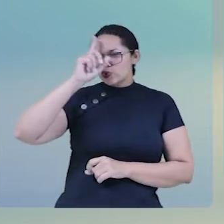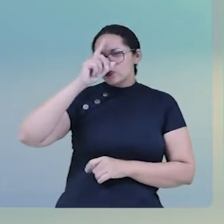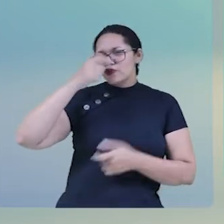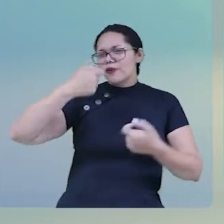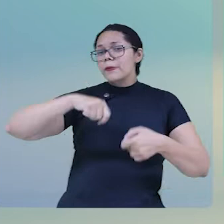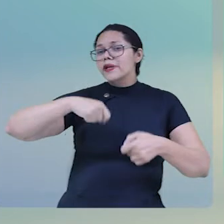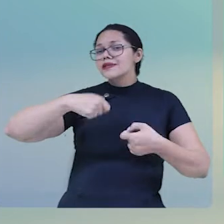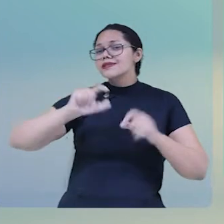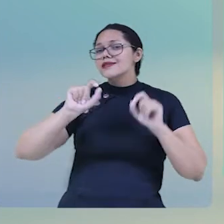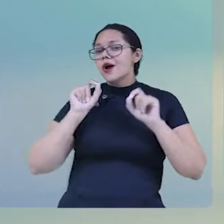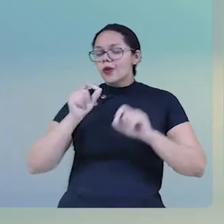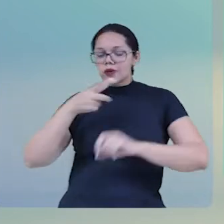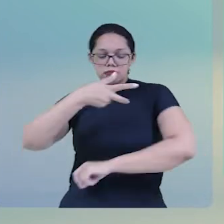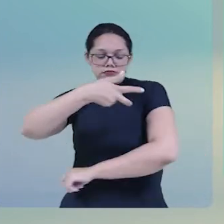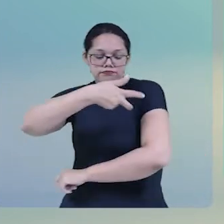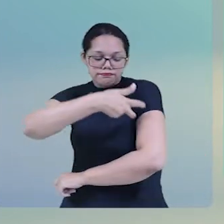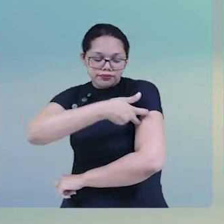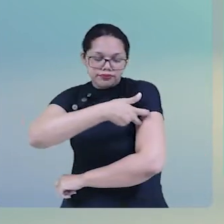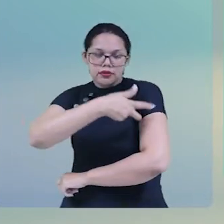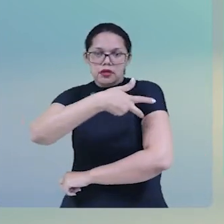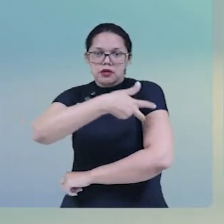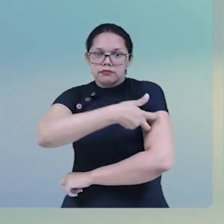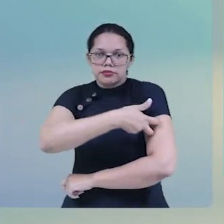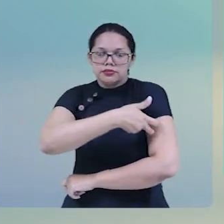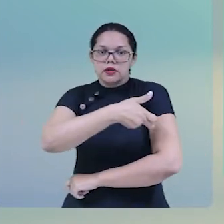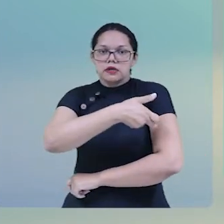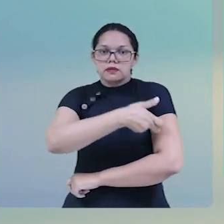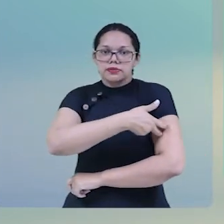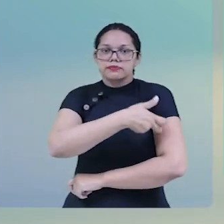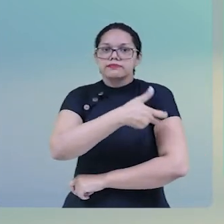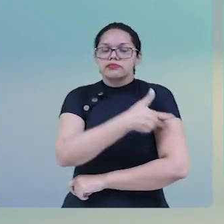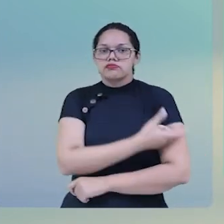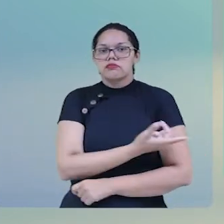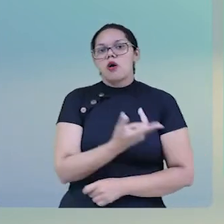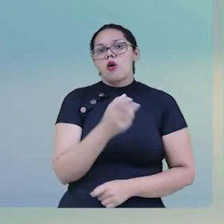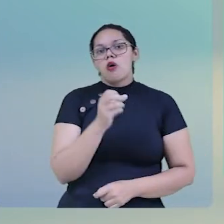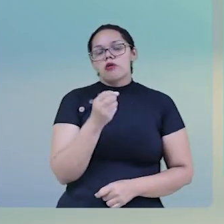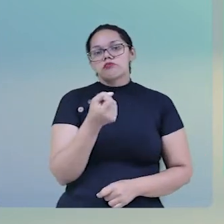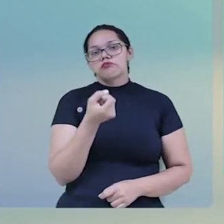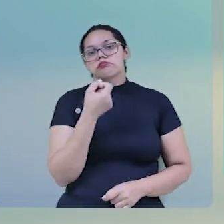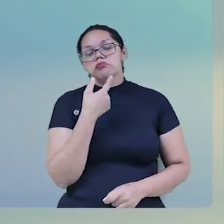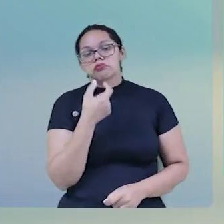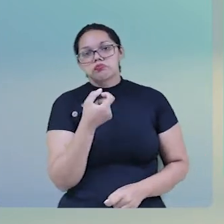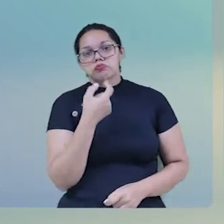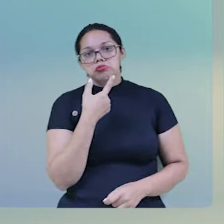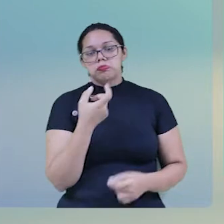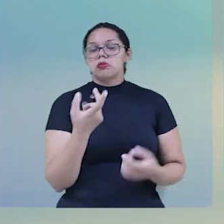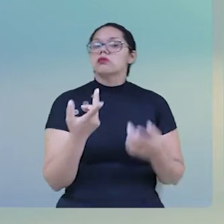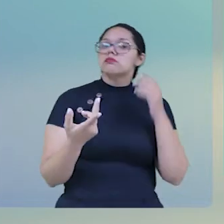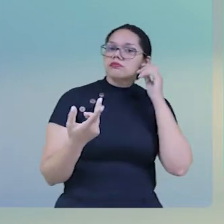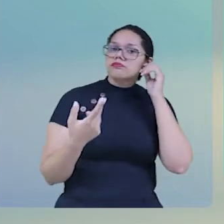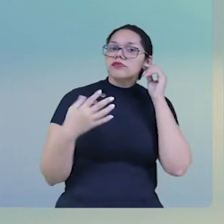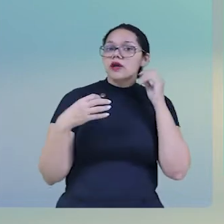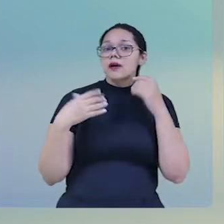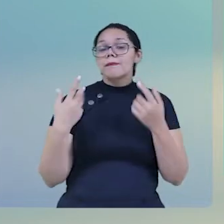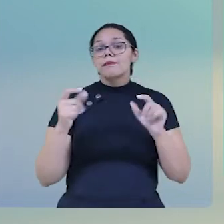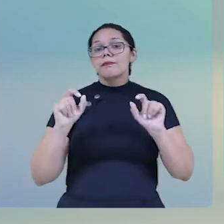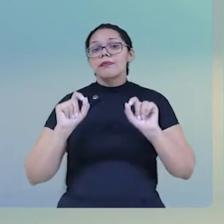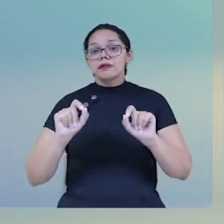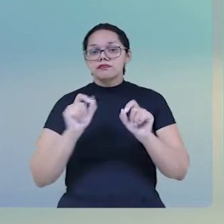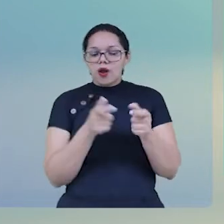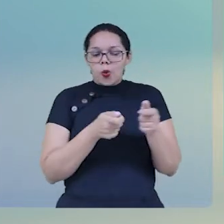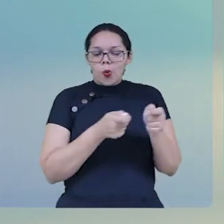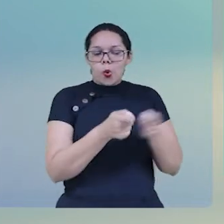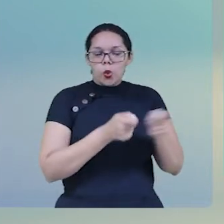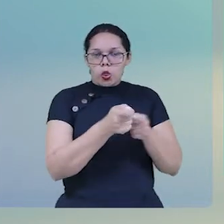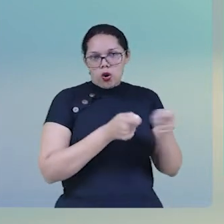dias injetar uma insulinazinha no corpo por meio de uma injeção para poder fazer esse controle